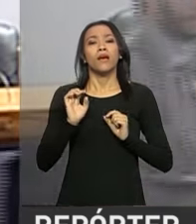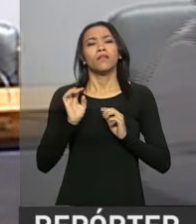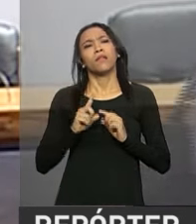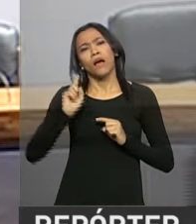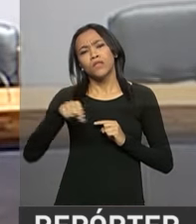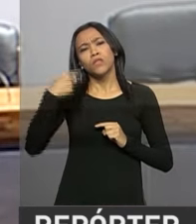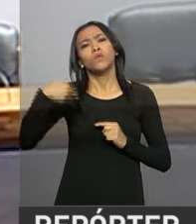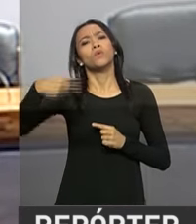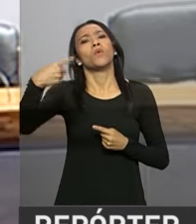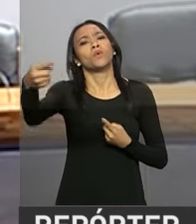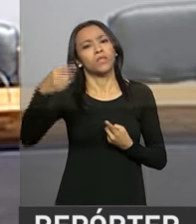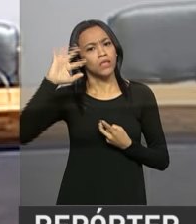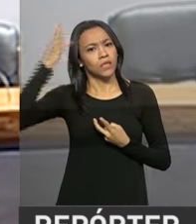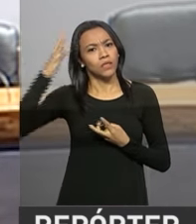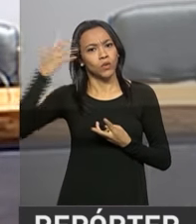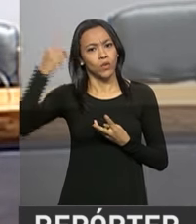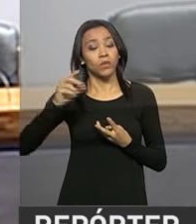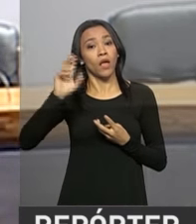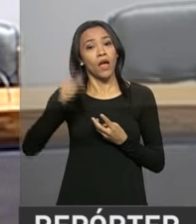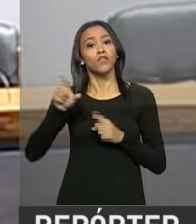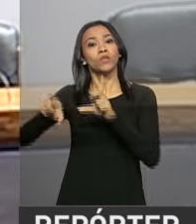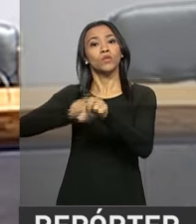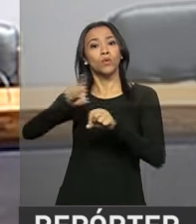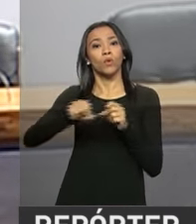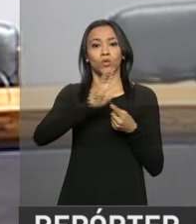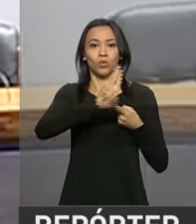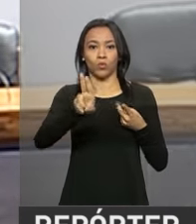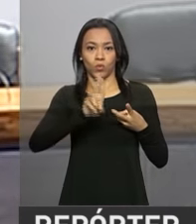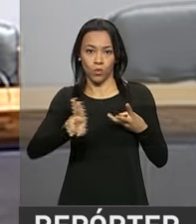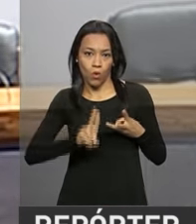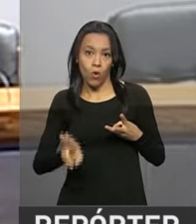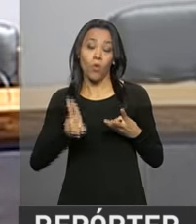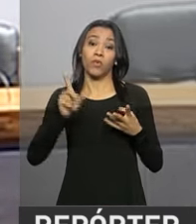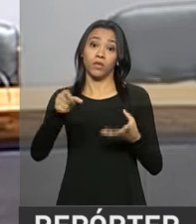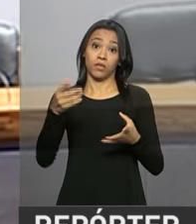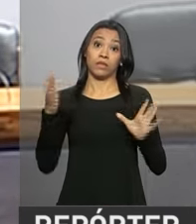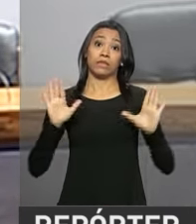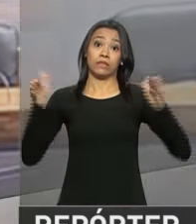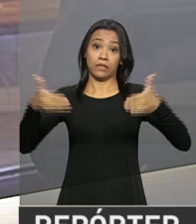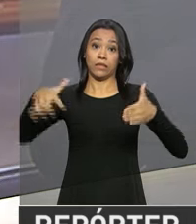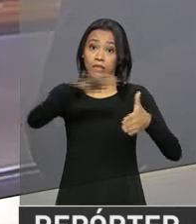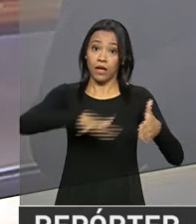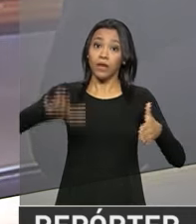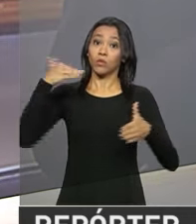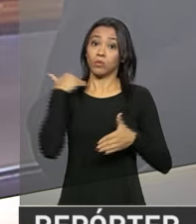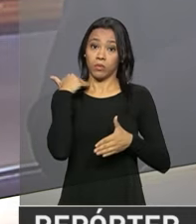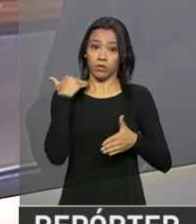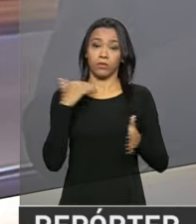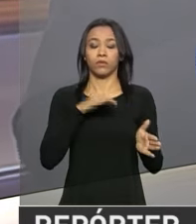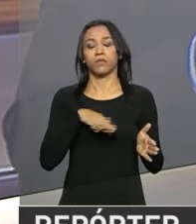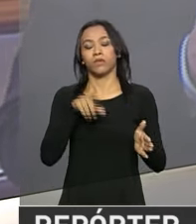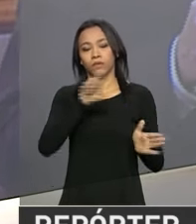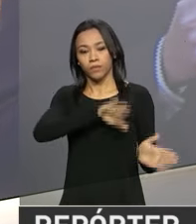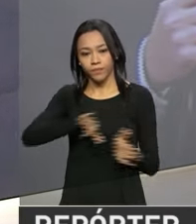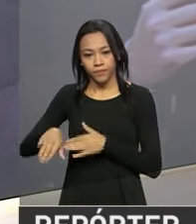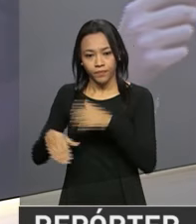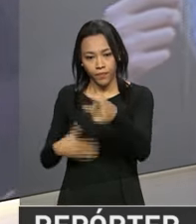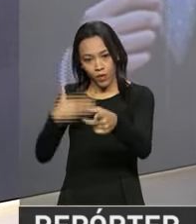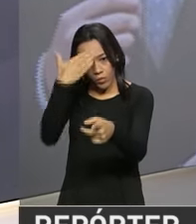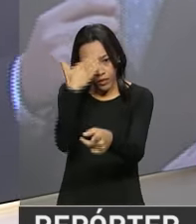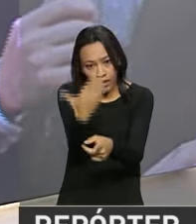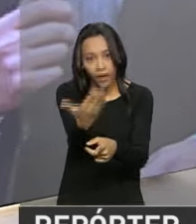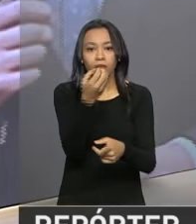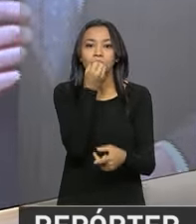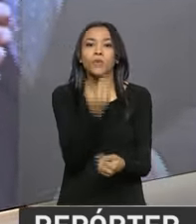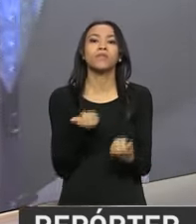decisões vai ser sobre os nomes para comandar os bancos públicos. Jaime. João Pedro Neto, ao vivo do Ministério da Fazenda. Muito obrigado,